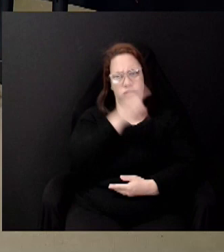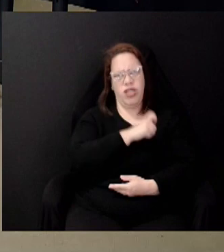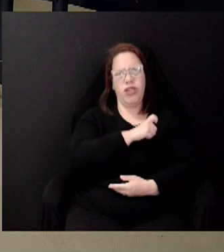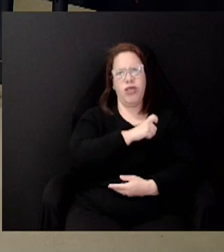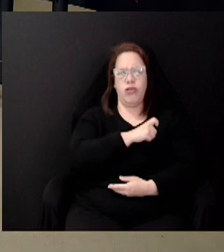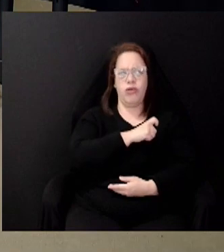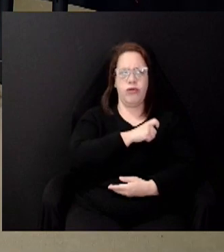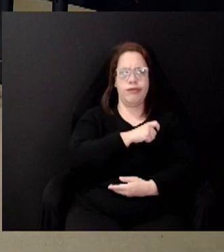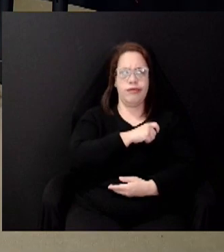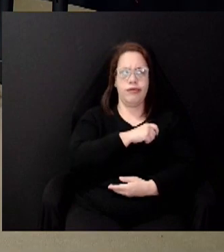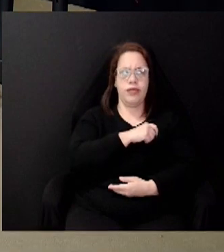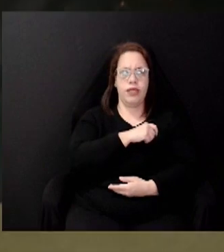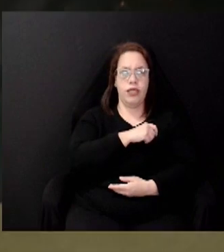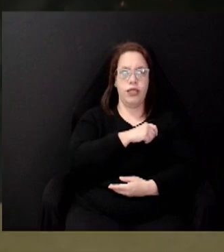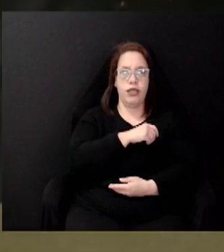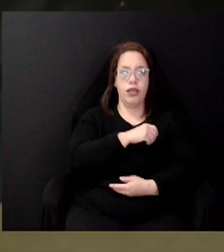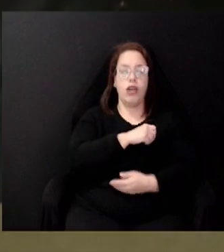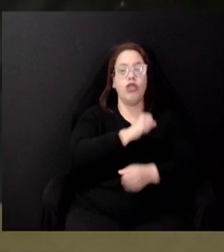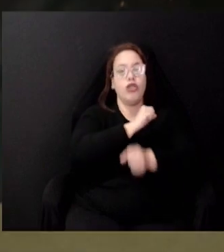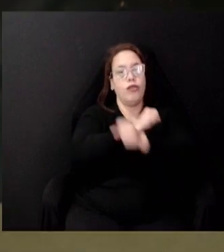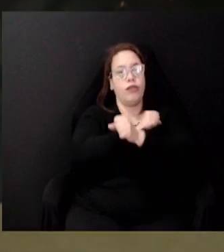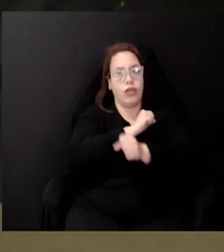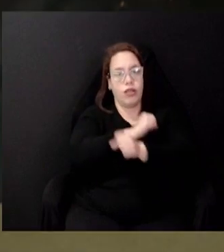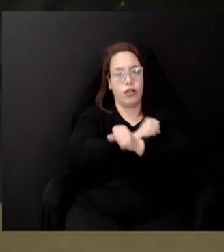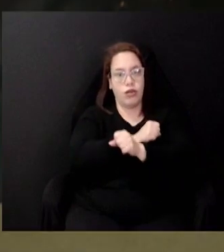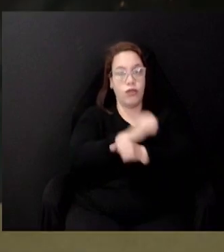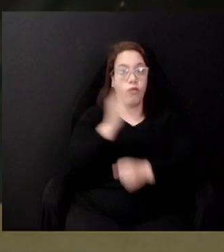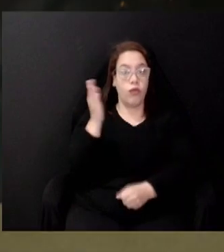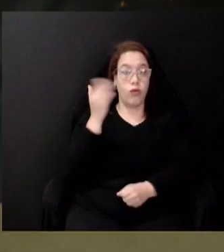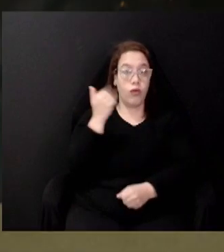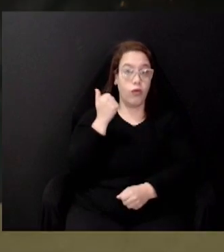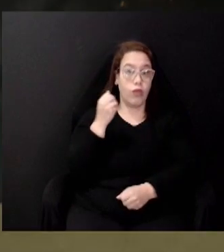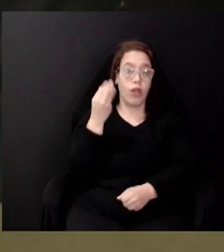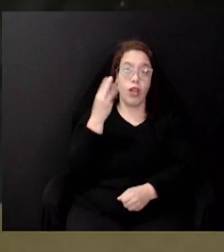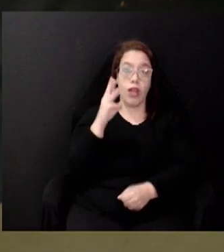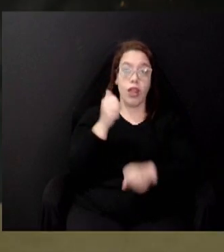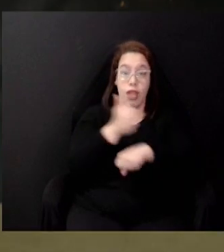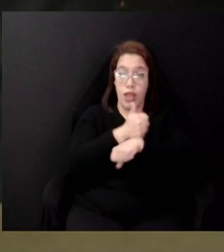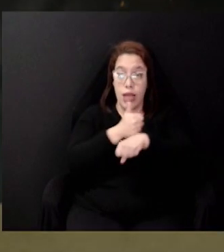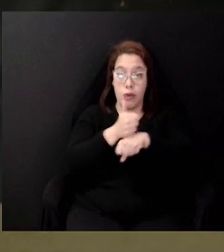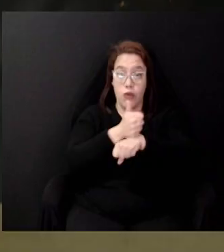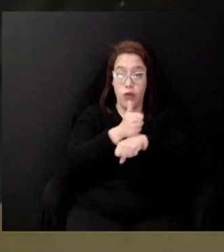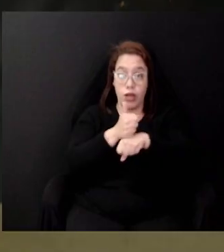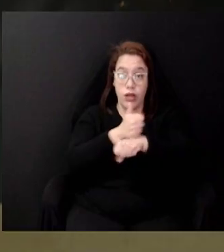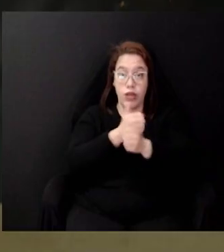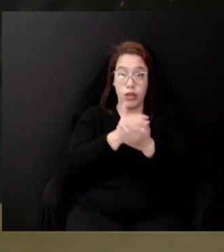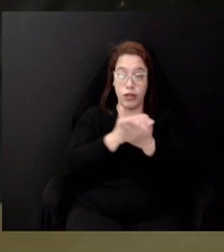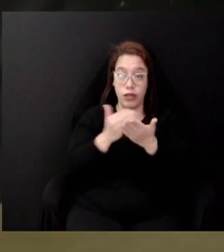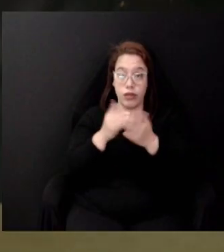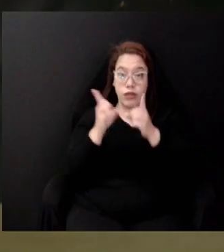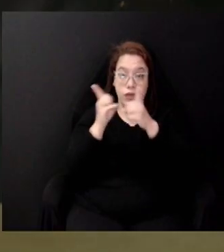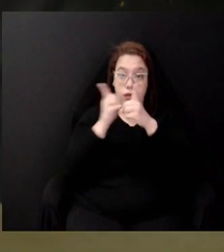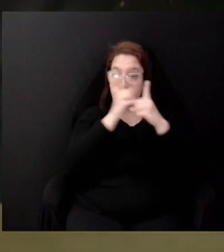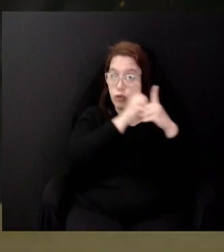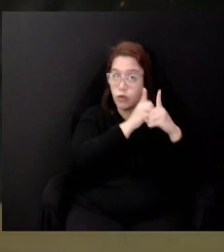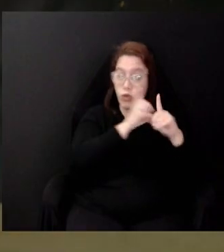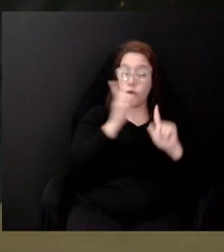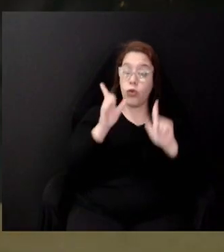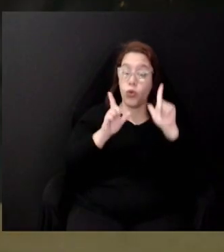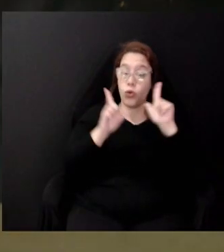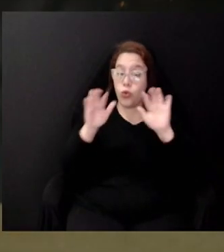situação de vício, né? Gente, vamos lá então. Com essas 3 profissionais aqui, a gente começa a atender os nossos telespectadores.